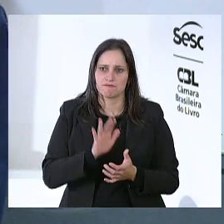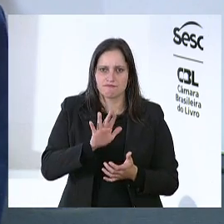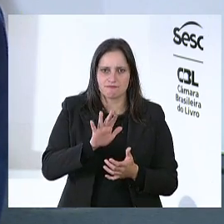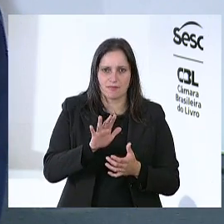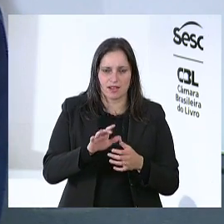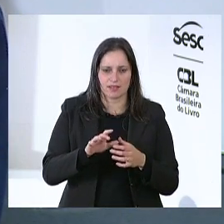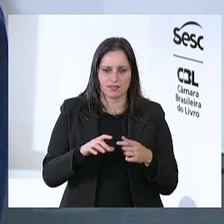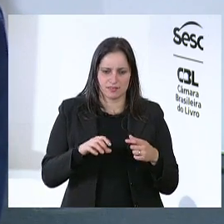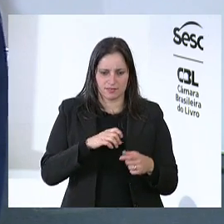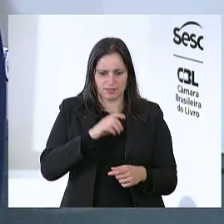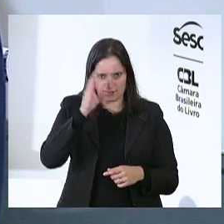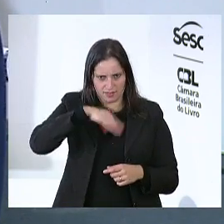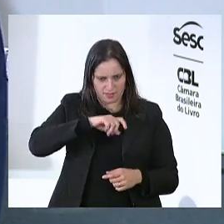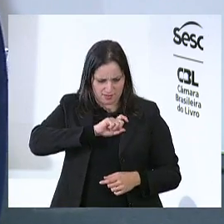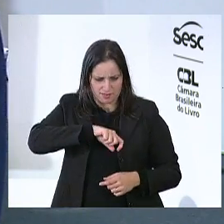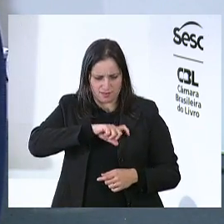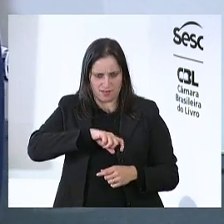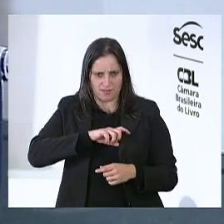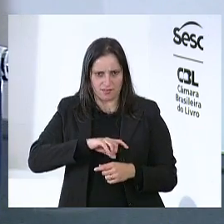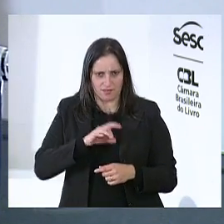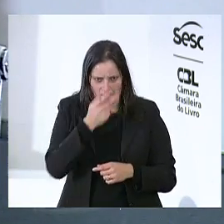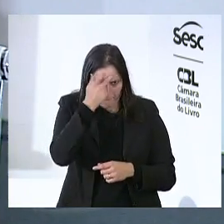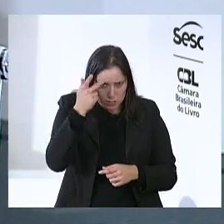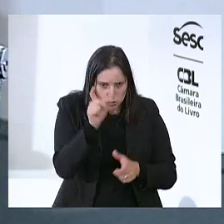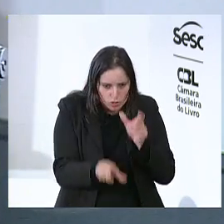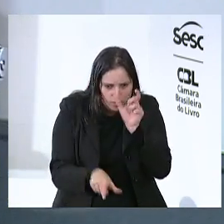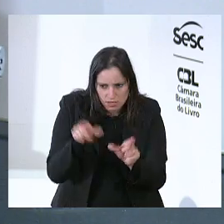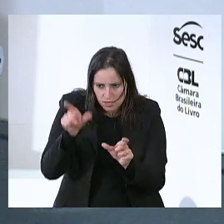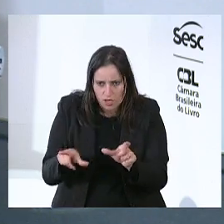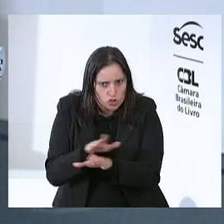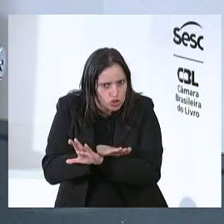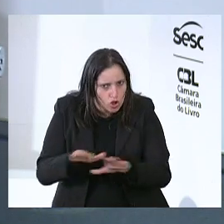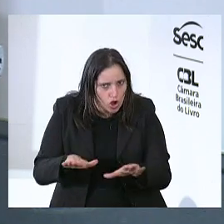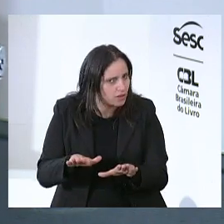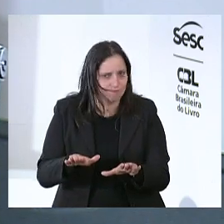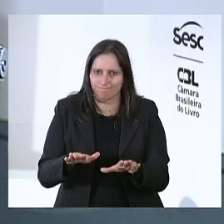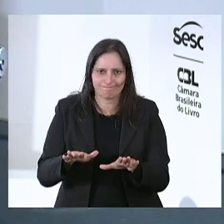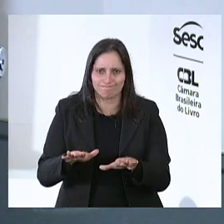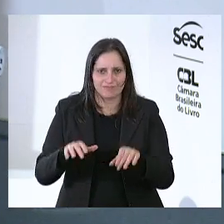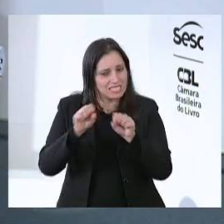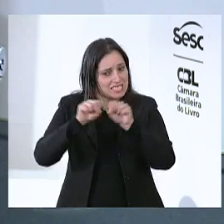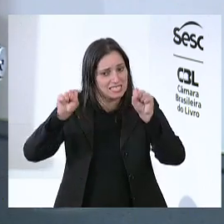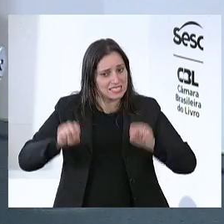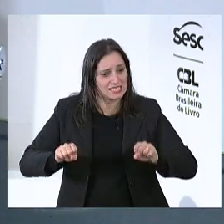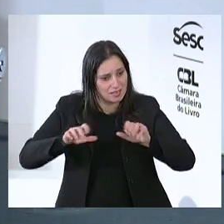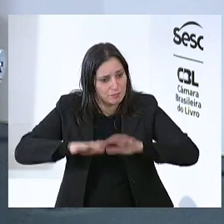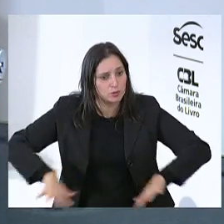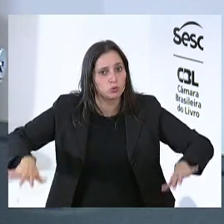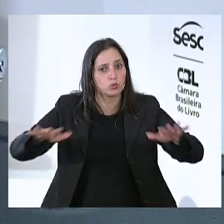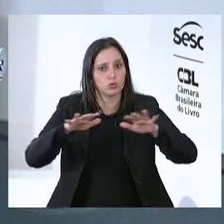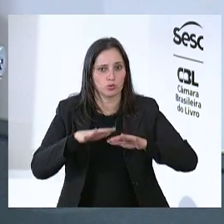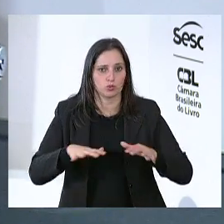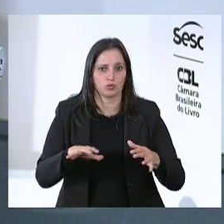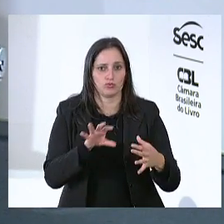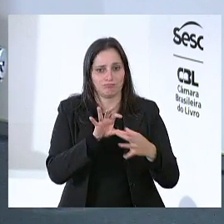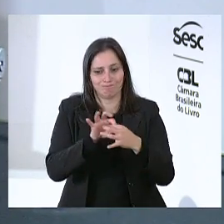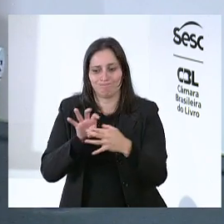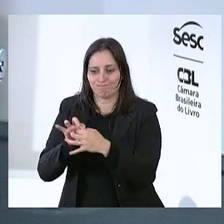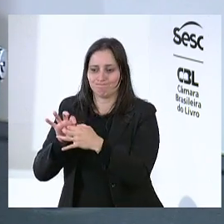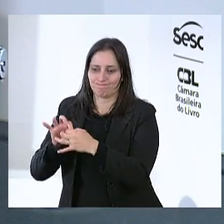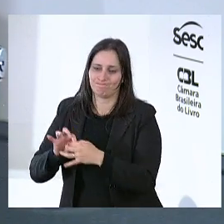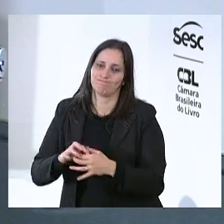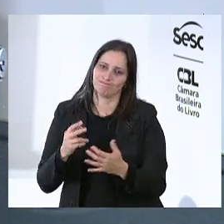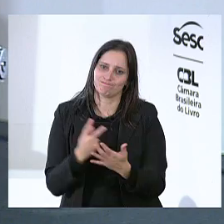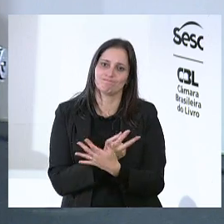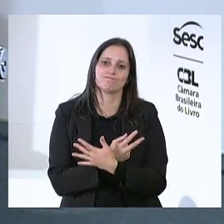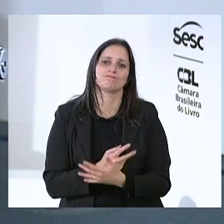sistema que dá a rédea livre, solta esses monstros para fazerem o que querem, do jeito que querem, né? Porque, na realidade, o